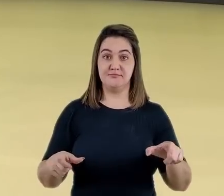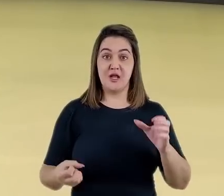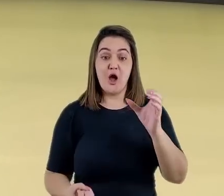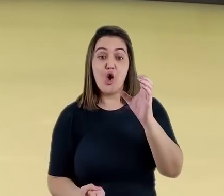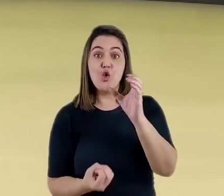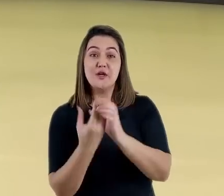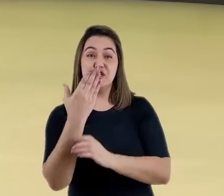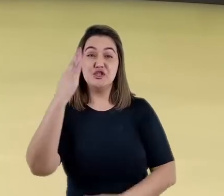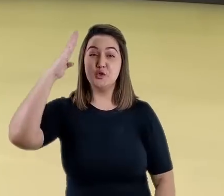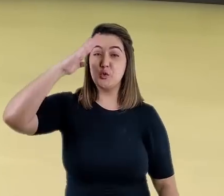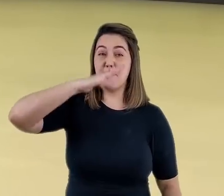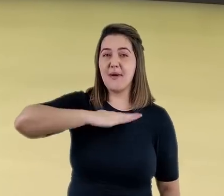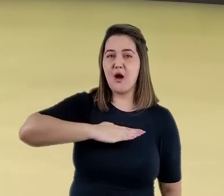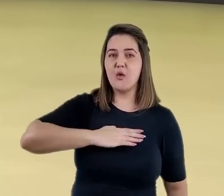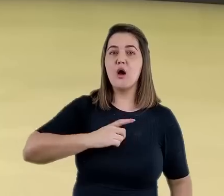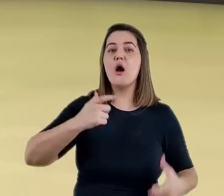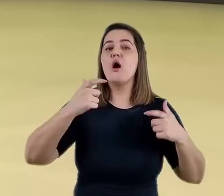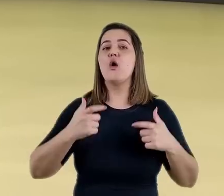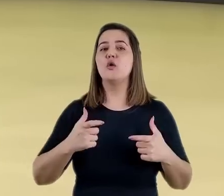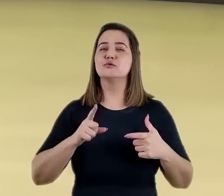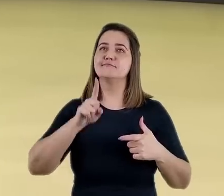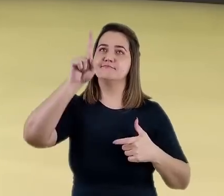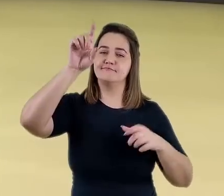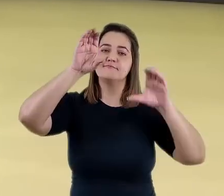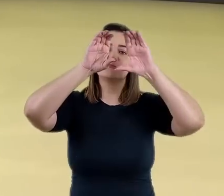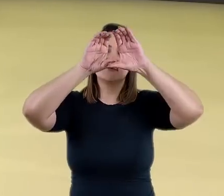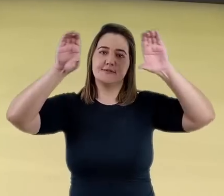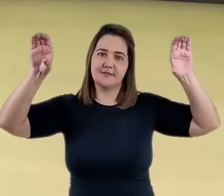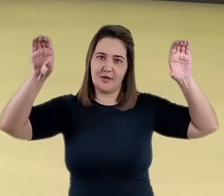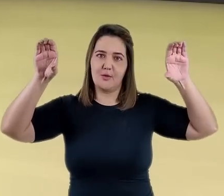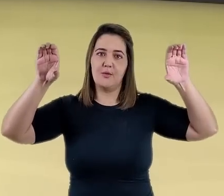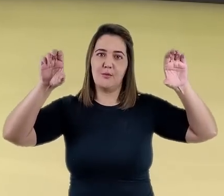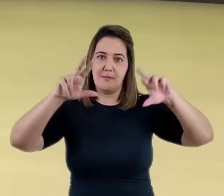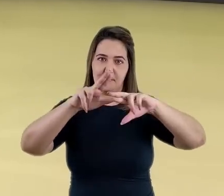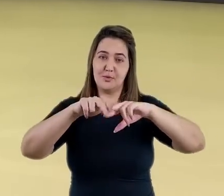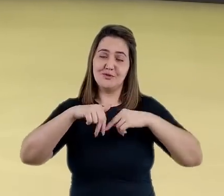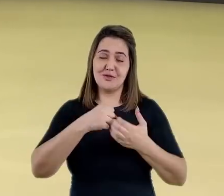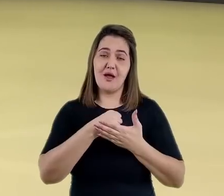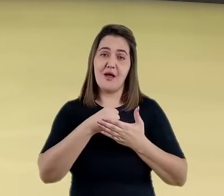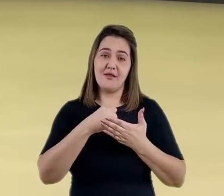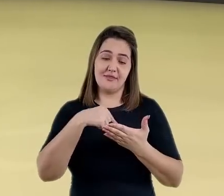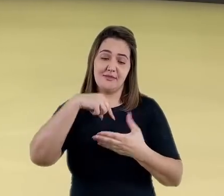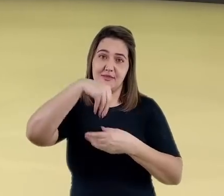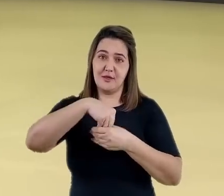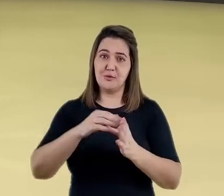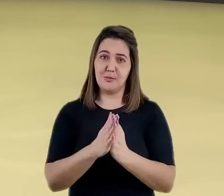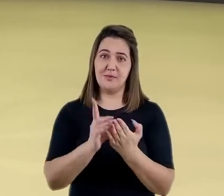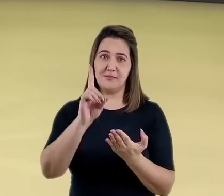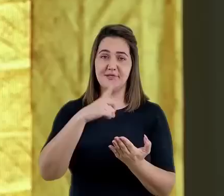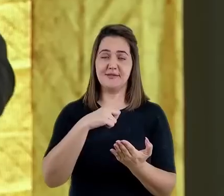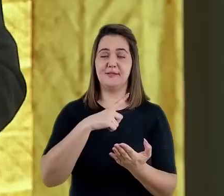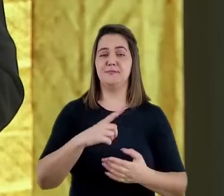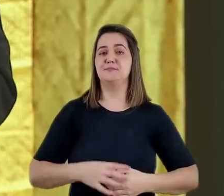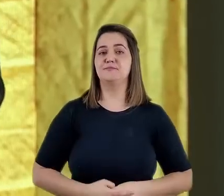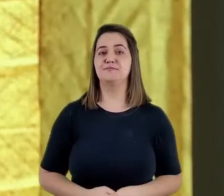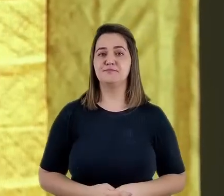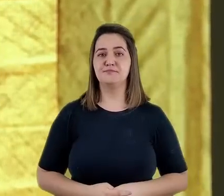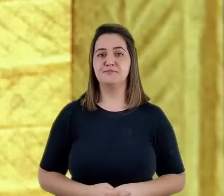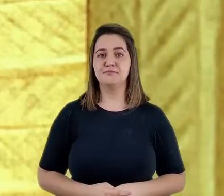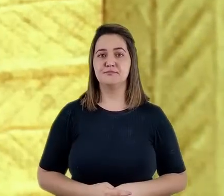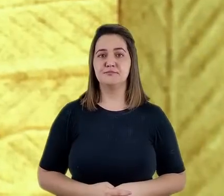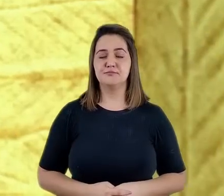Lúcifer, o querubim cobridor, é solidamente apoiada na Bíblia Sagrada. O